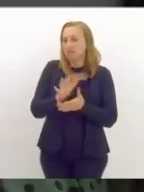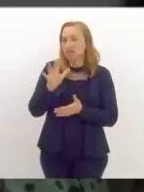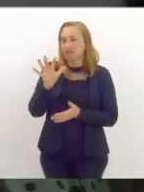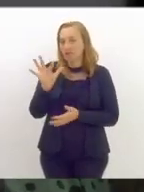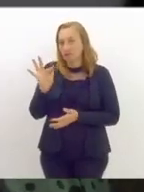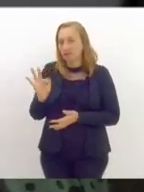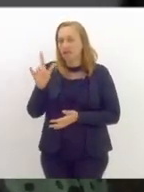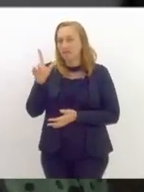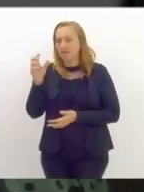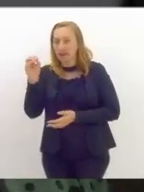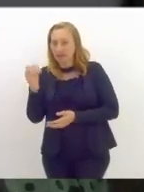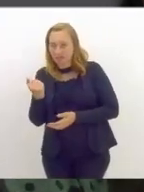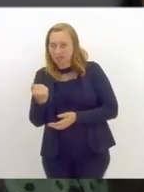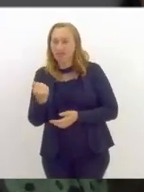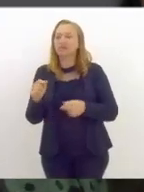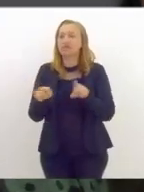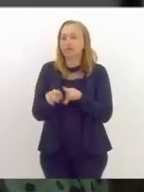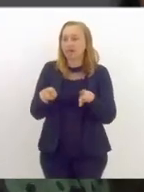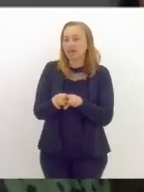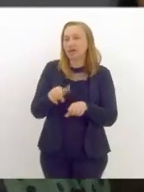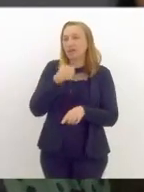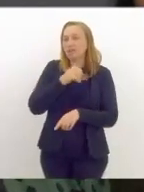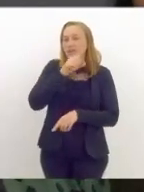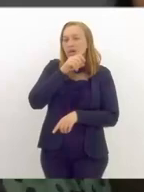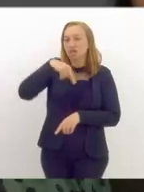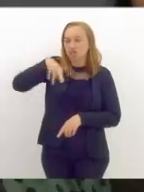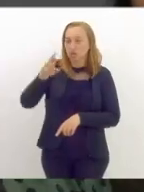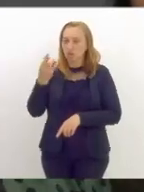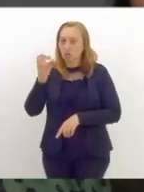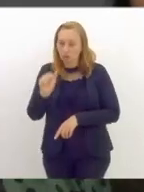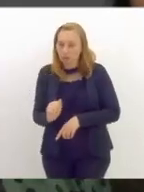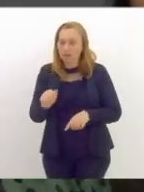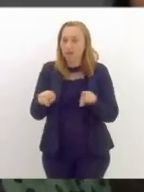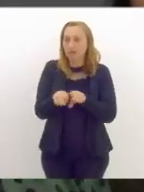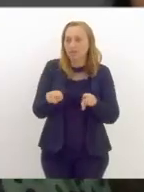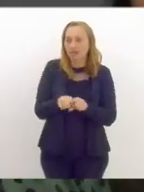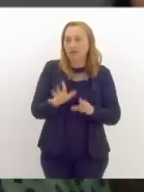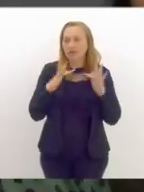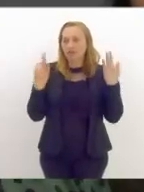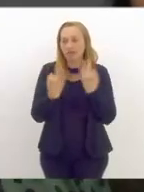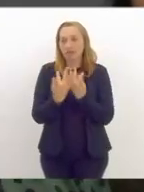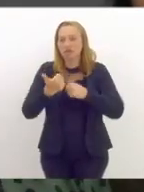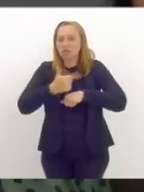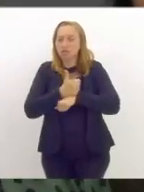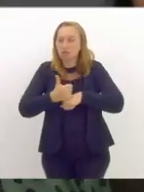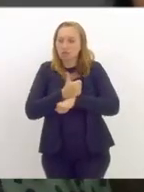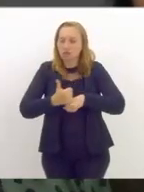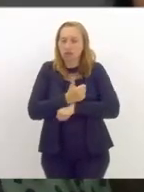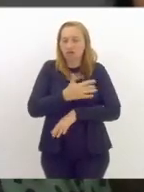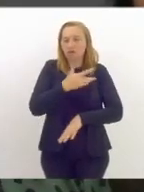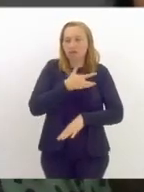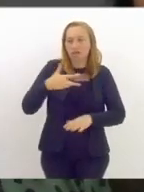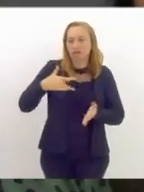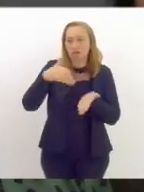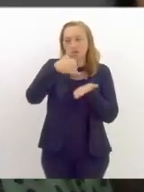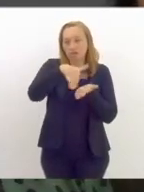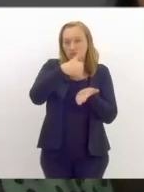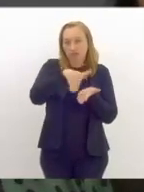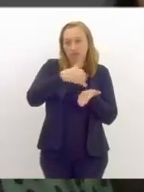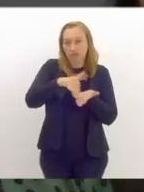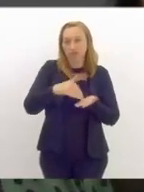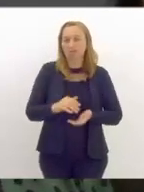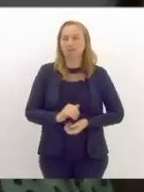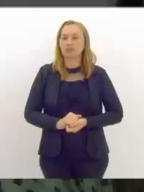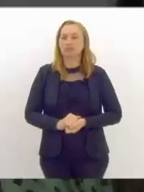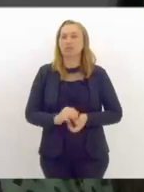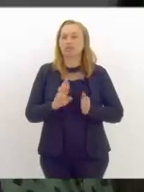mãe Norma. E também na família da Secretaria de Saúde, dos profissionais da Secretaria de Saúde, na